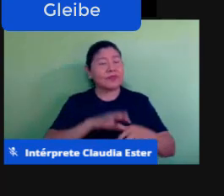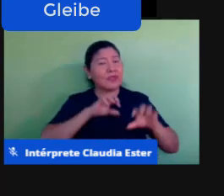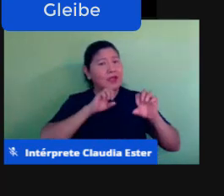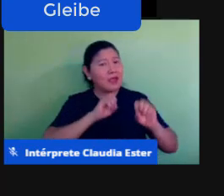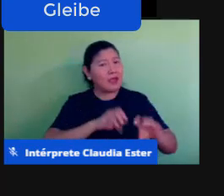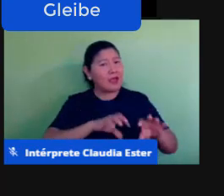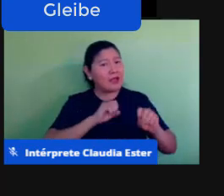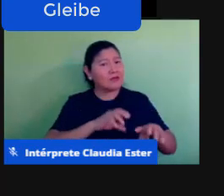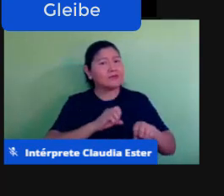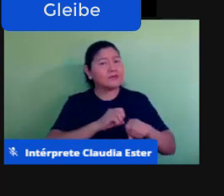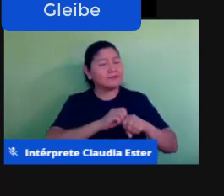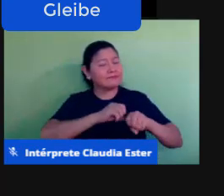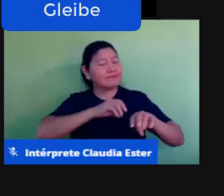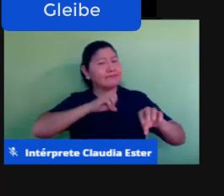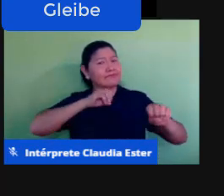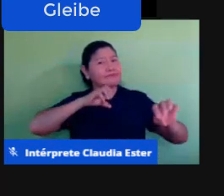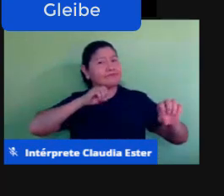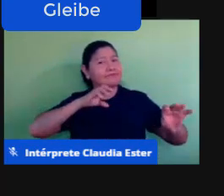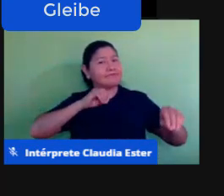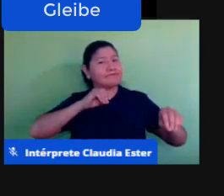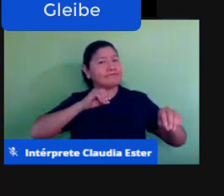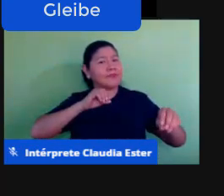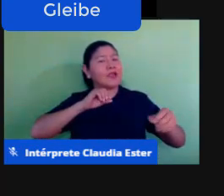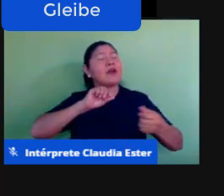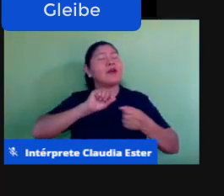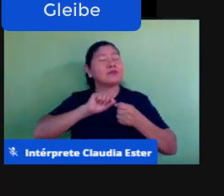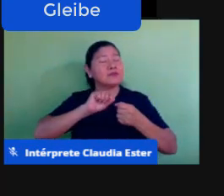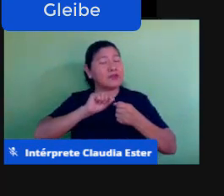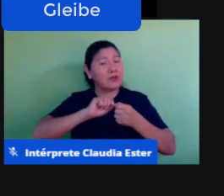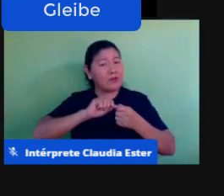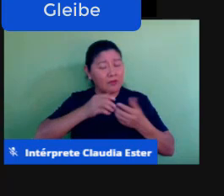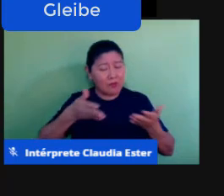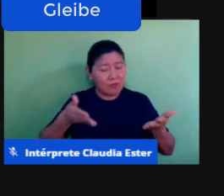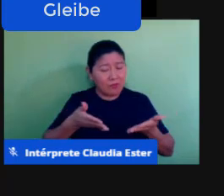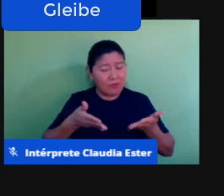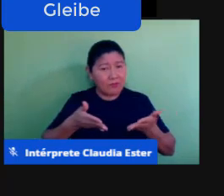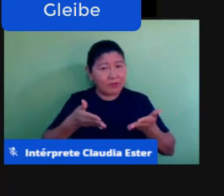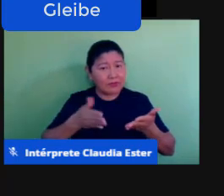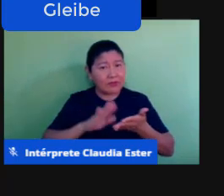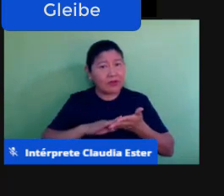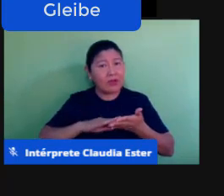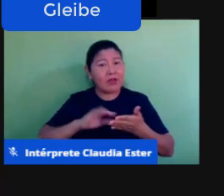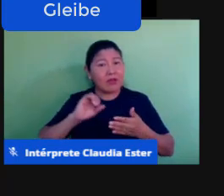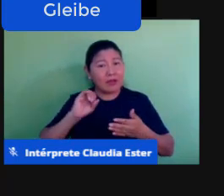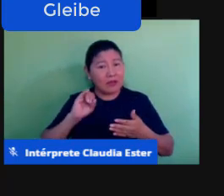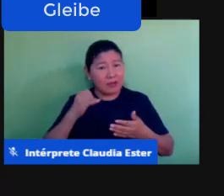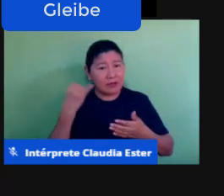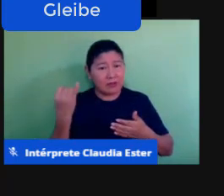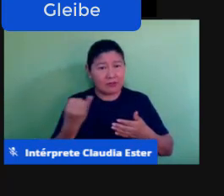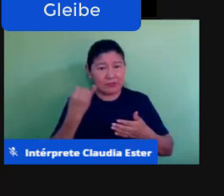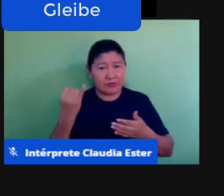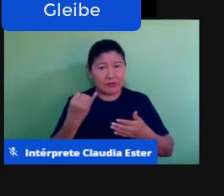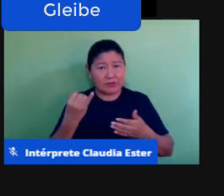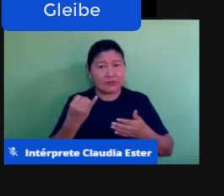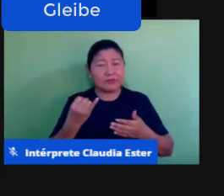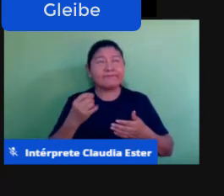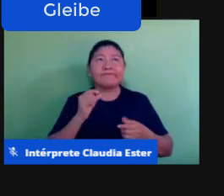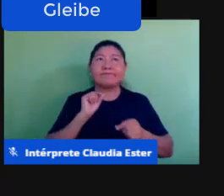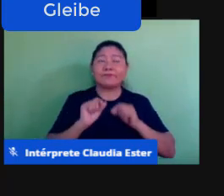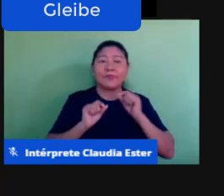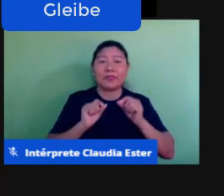aulas remotas são alternativas momentâneas. Elas tentam evitar a